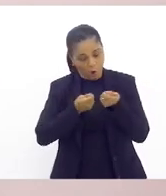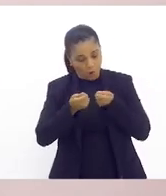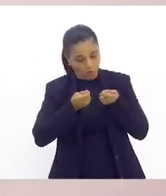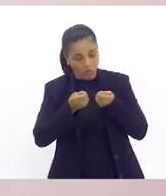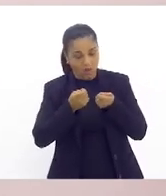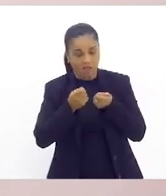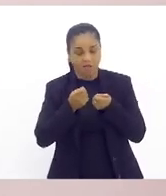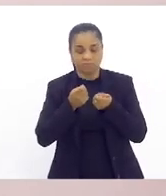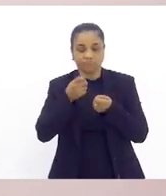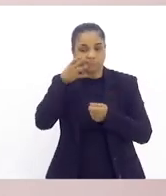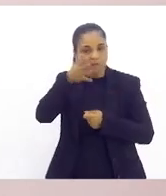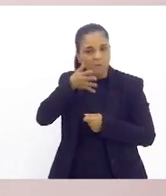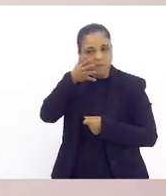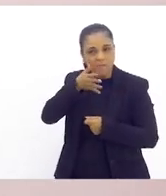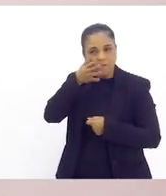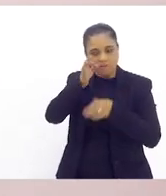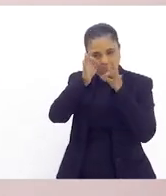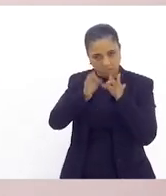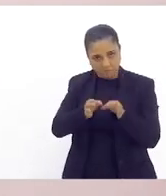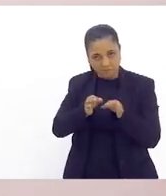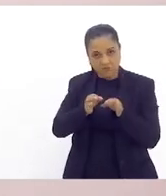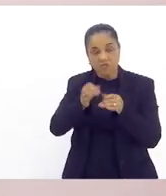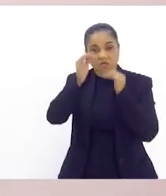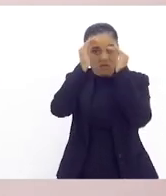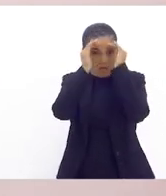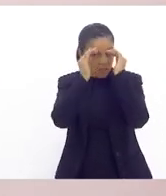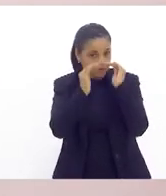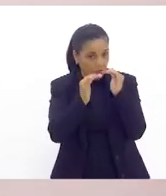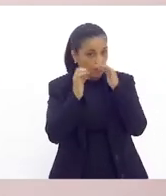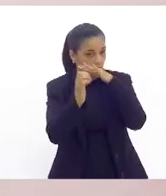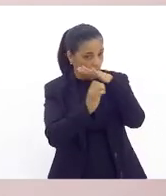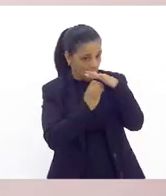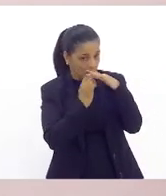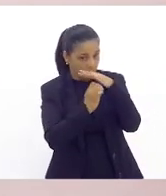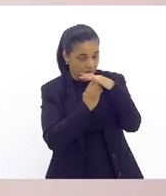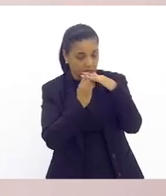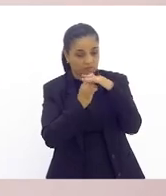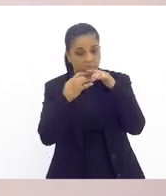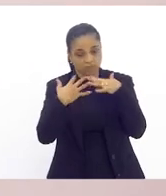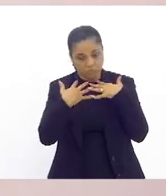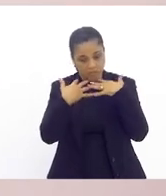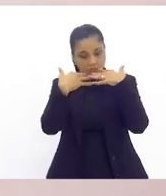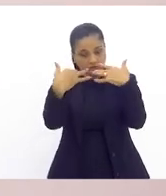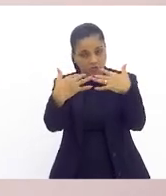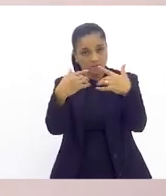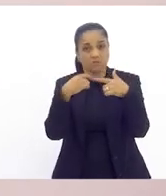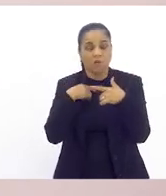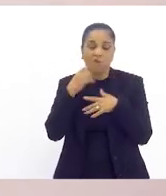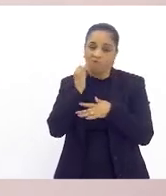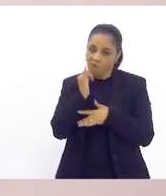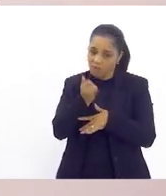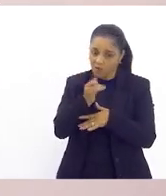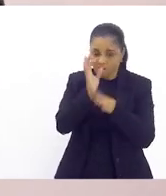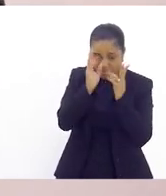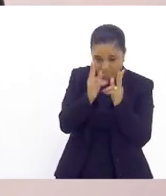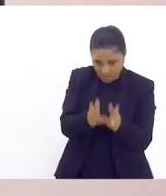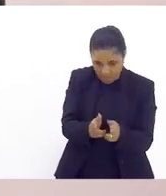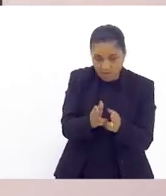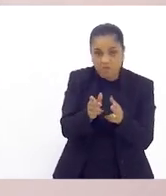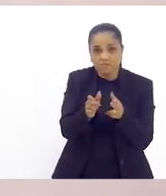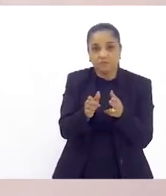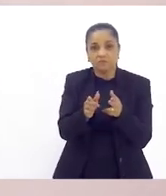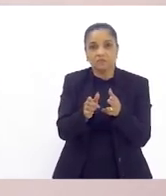corretamente né Com todo respeito a vocês eu falei isso Na audiência pública na cidade São José do Vale do Rio Preto tá